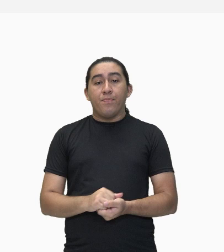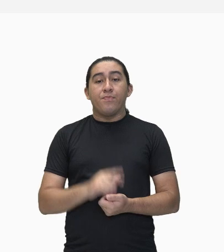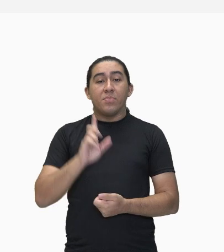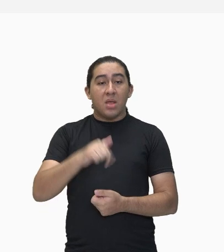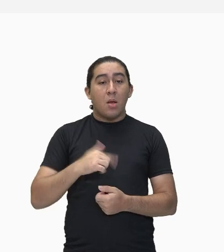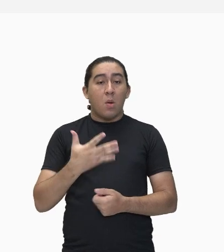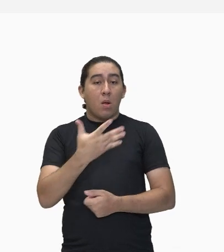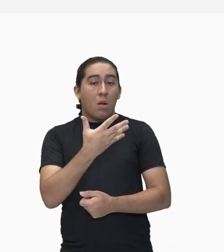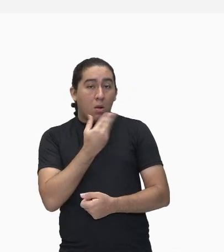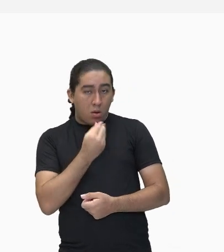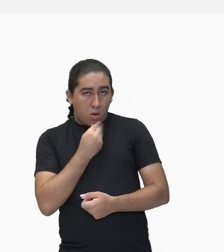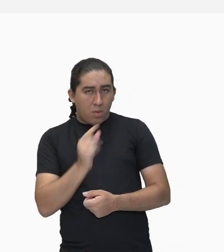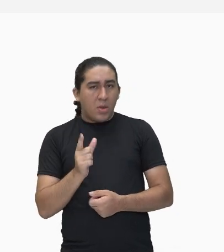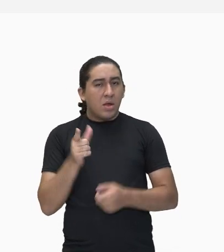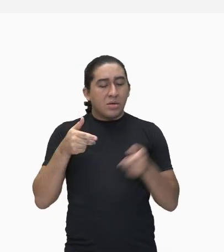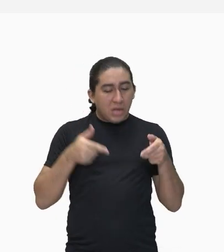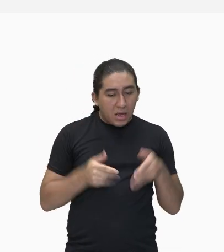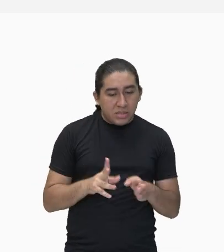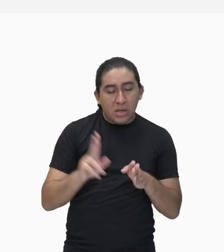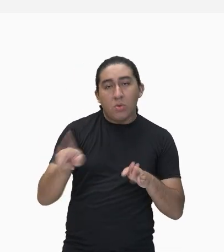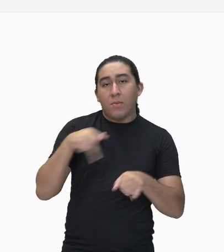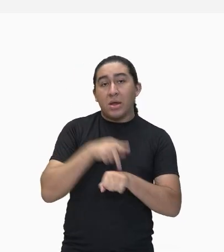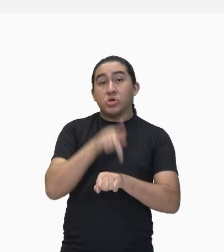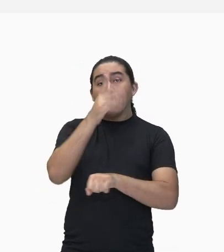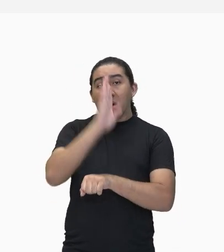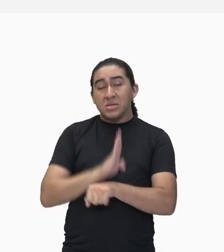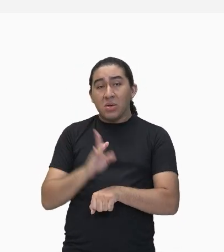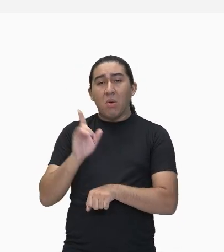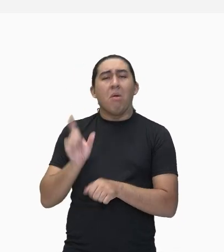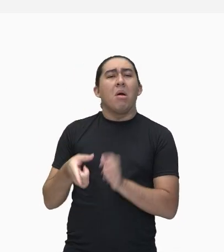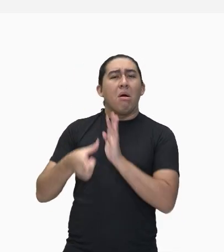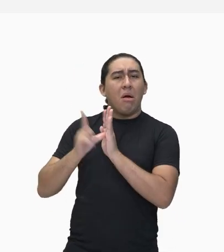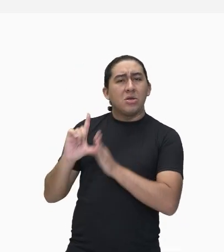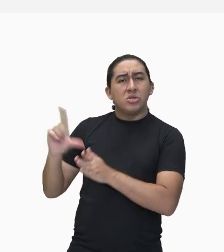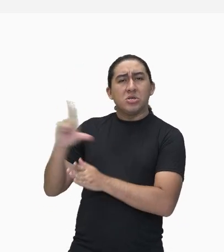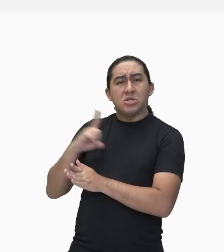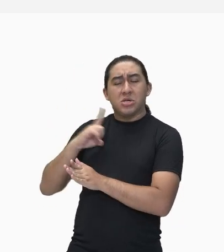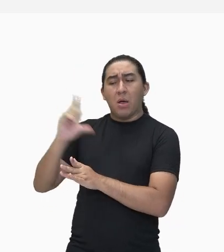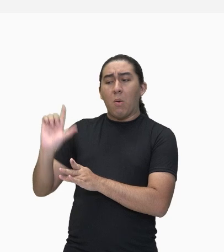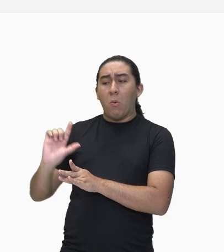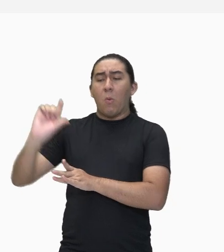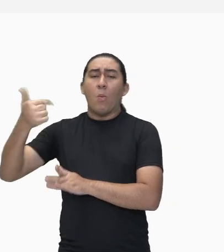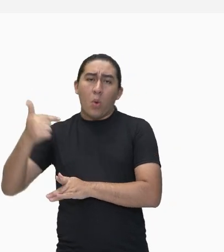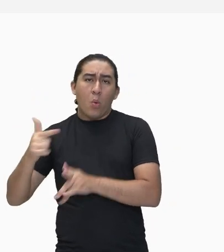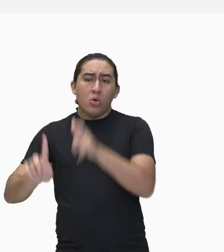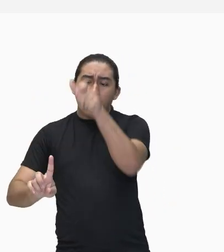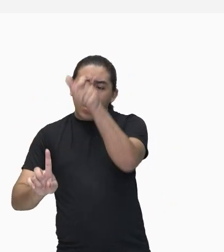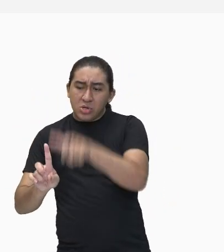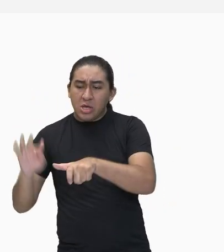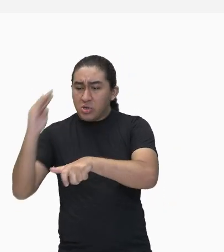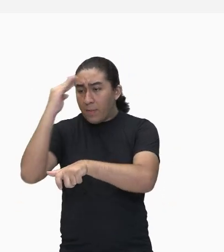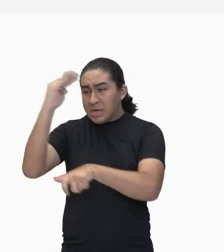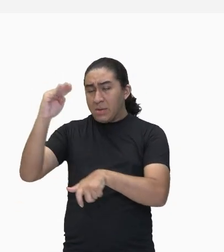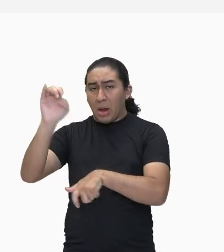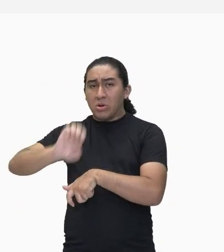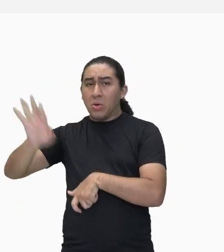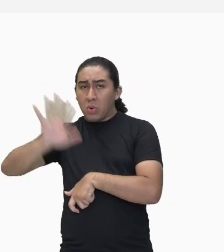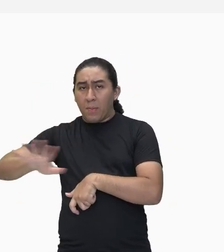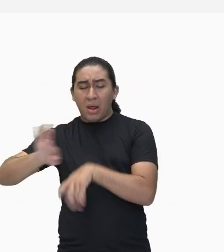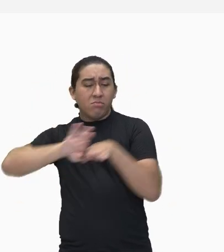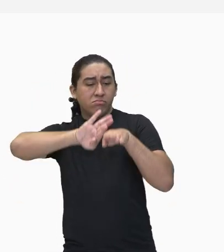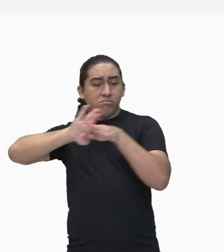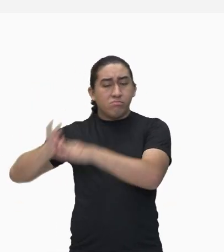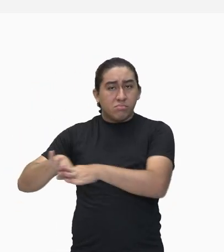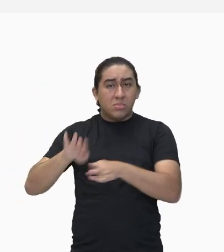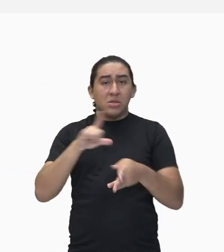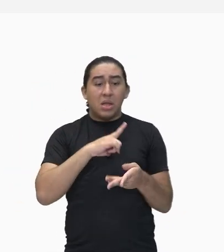do homem nativo substituiu o herói medieval europeu em nossa literatura. O indígena era